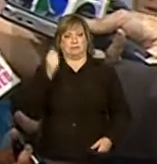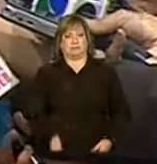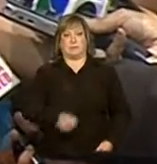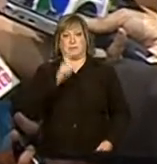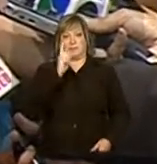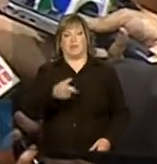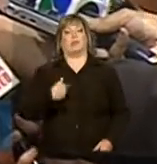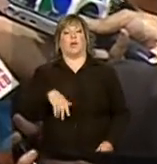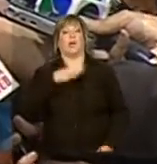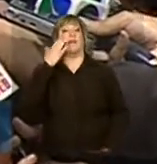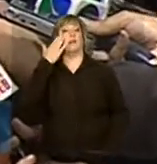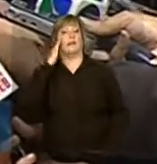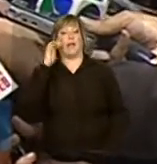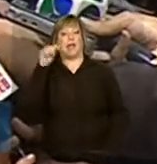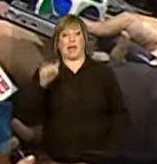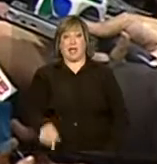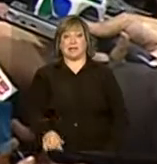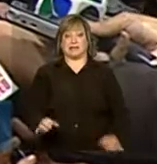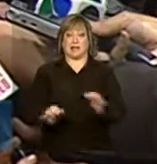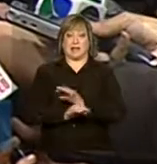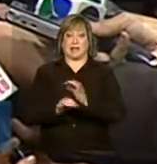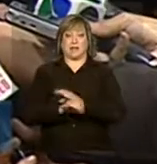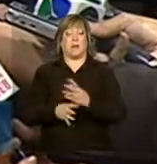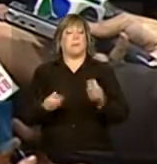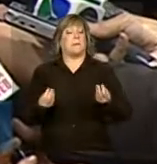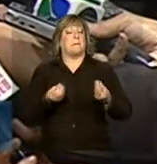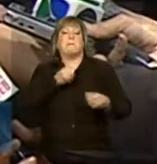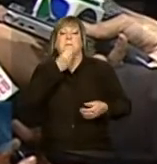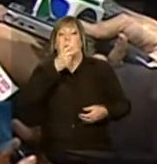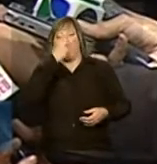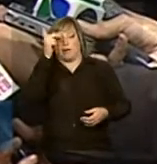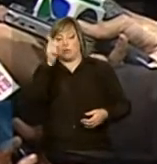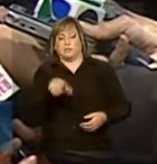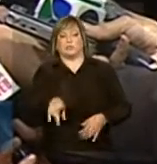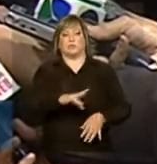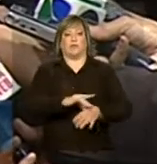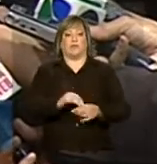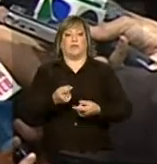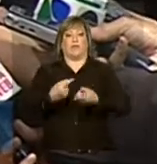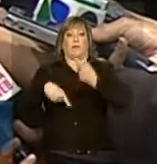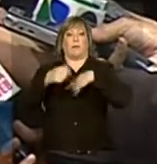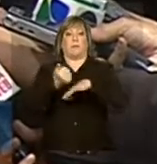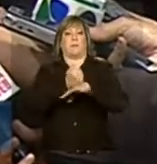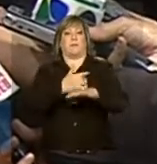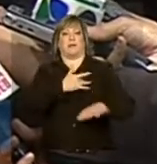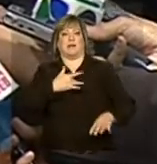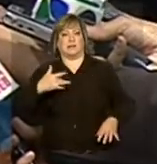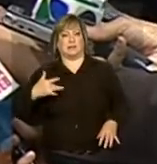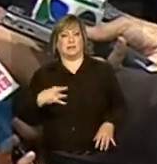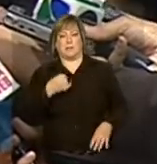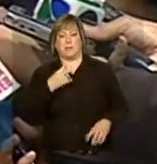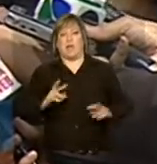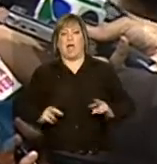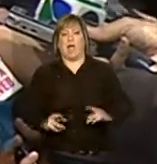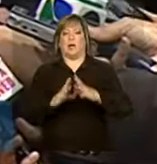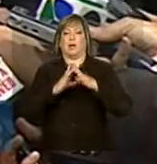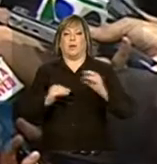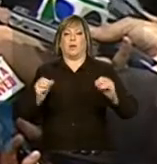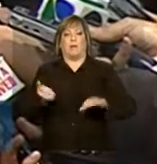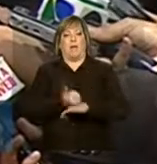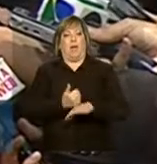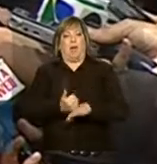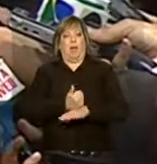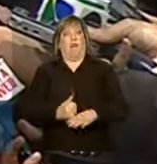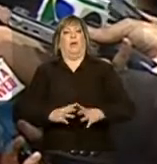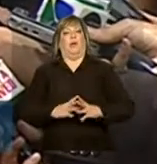tem a compreensão de que esse tipo de tratamento é tão bom para o paciente, foi uma evolução natural no tratamento do câncer, que tem